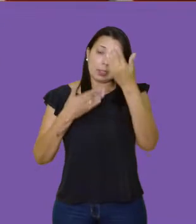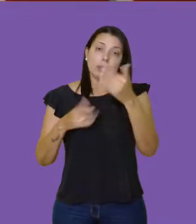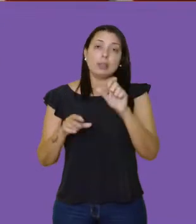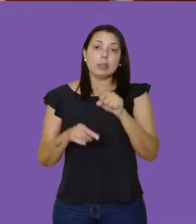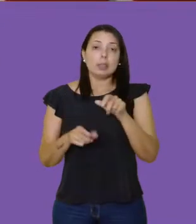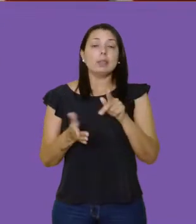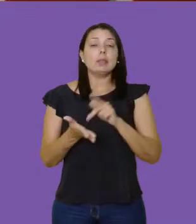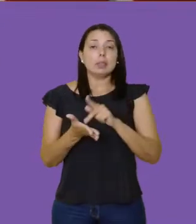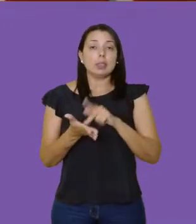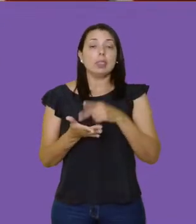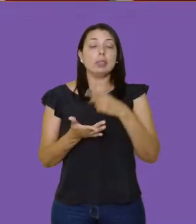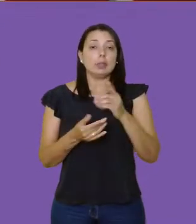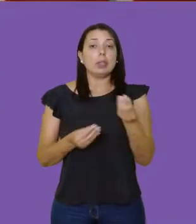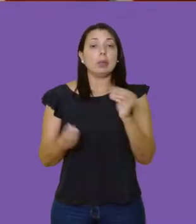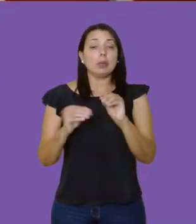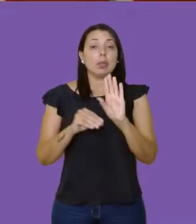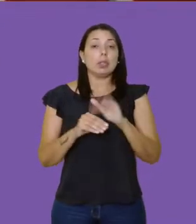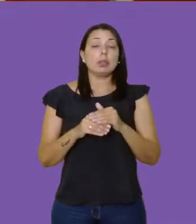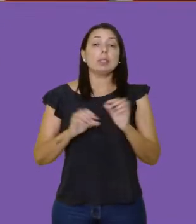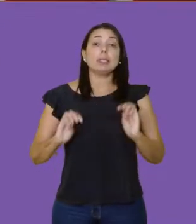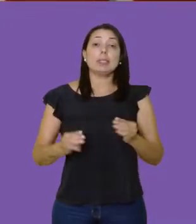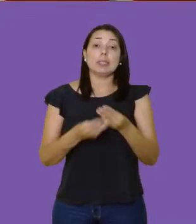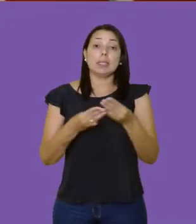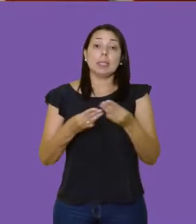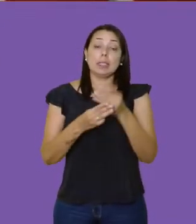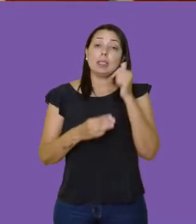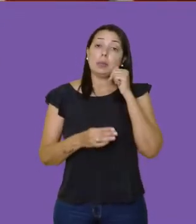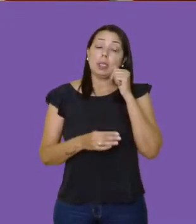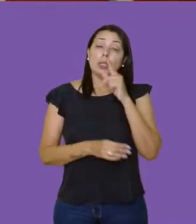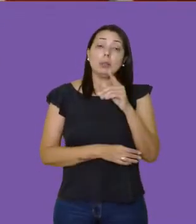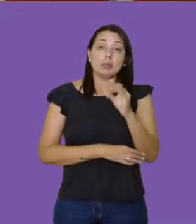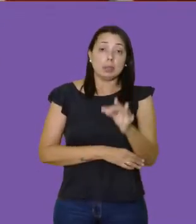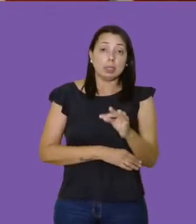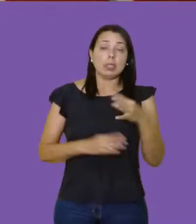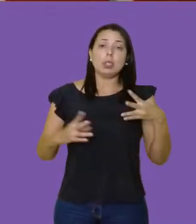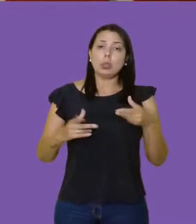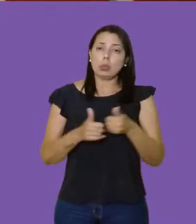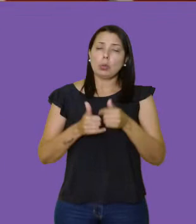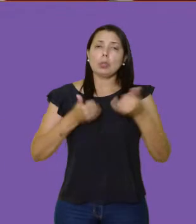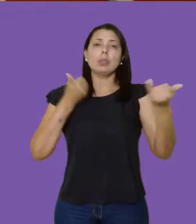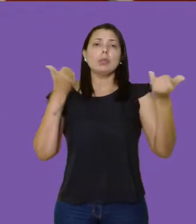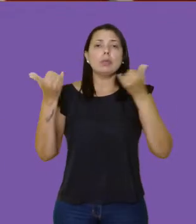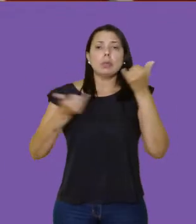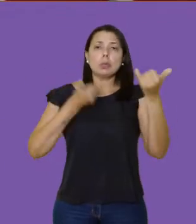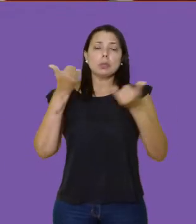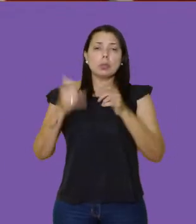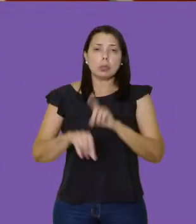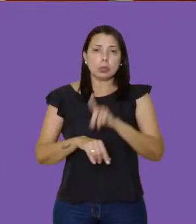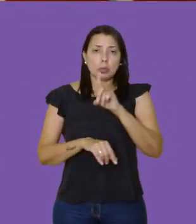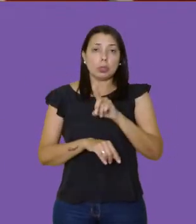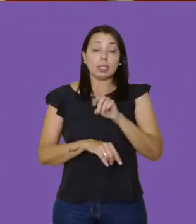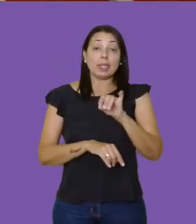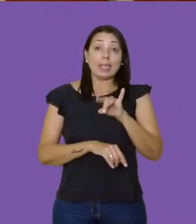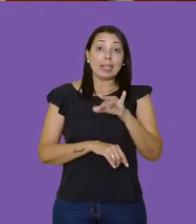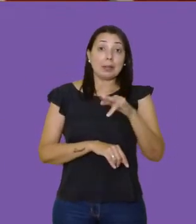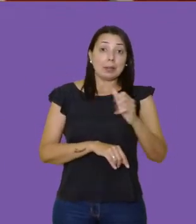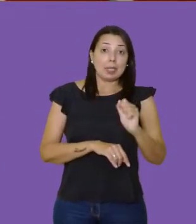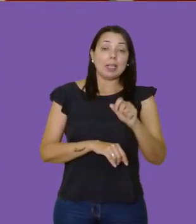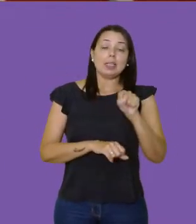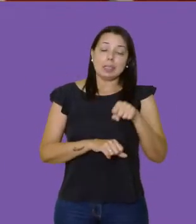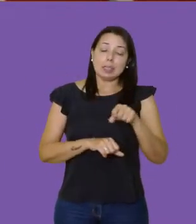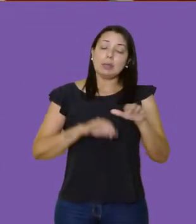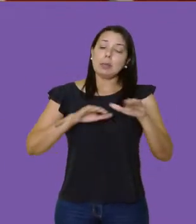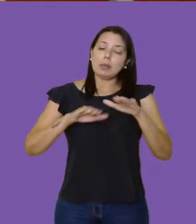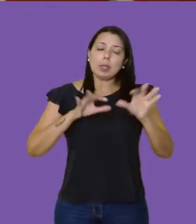muito. A gente vai colocar nas nossas redes, nas redes das mulheres do PT, todas essas informações. A doutora Gabriela está com a gente aí,